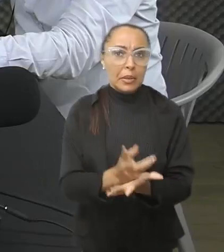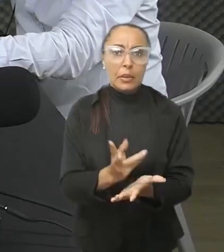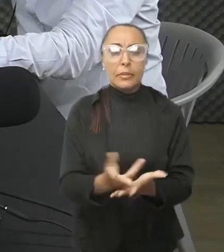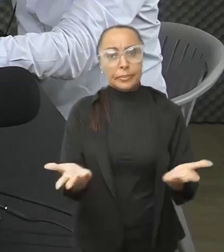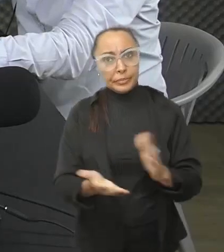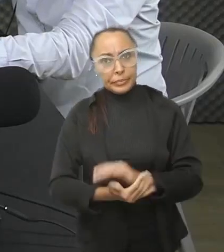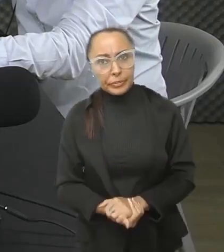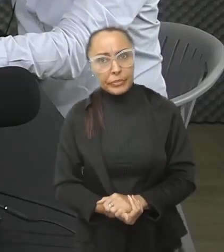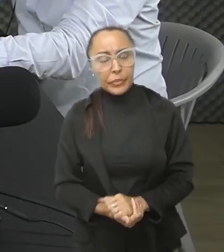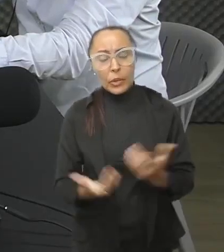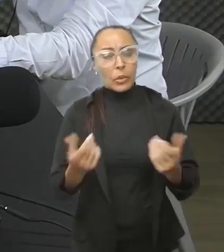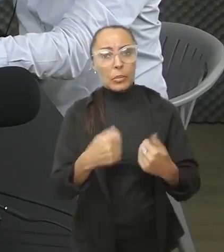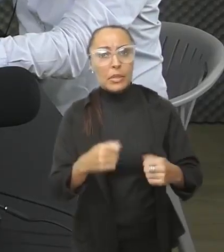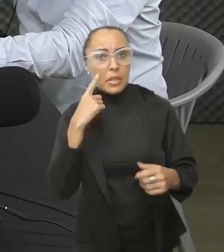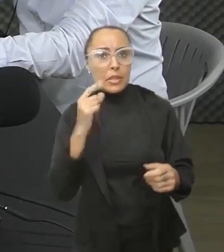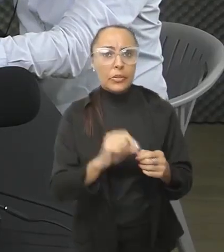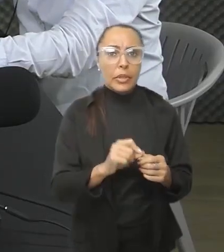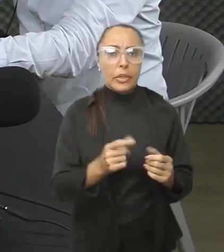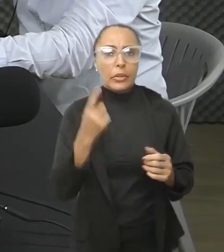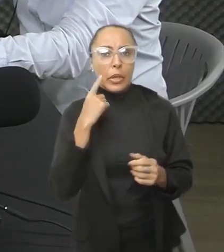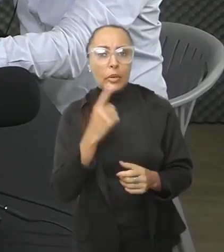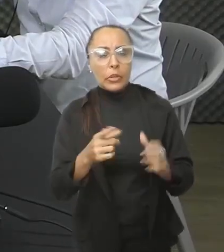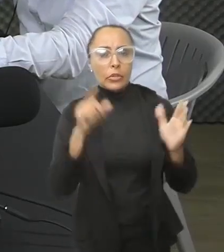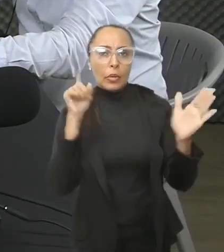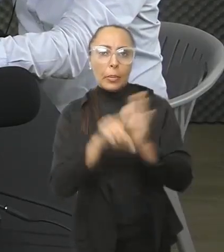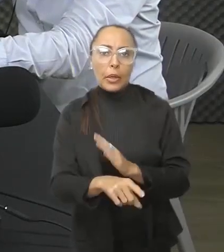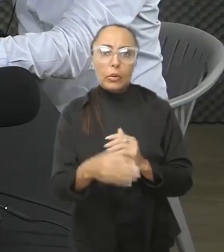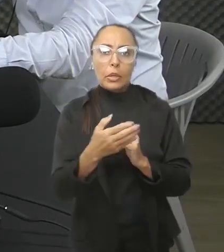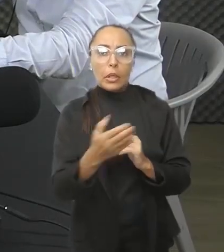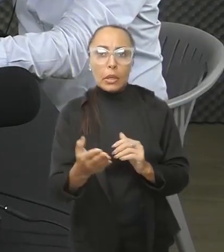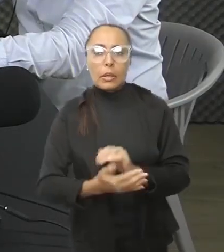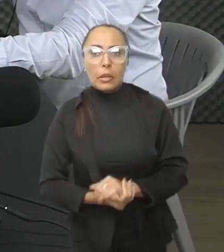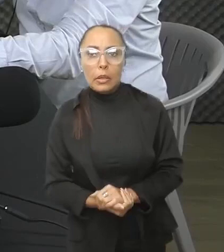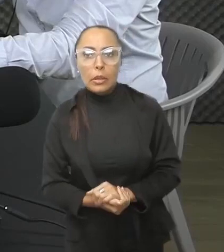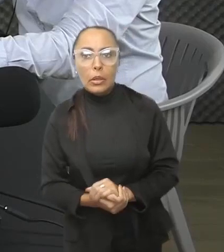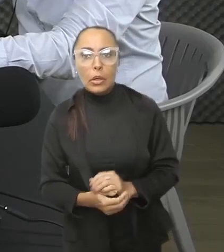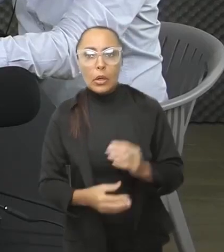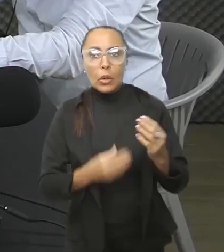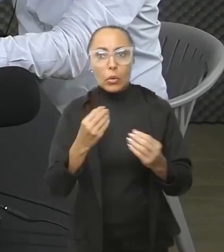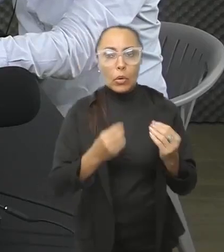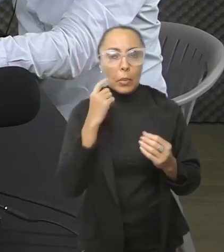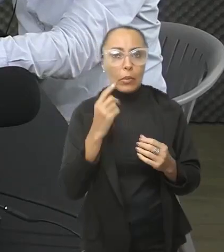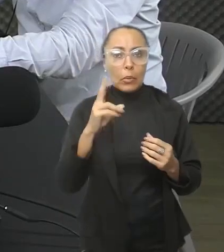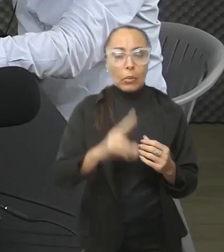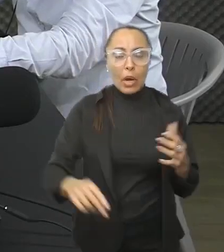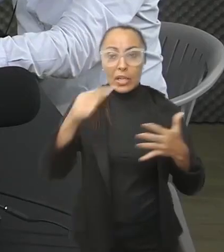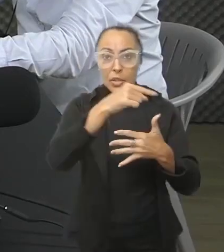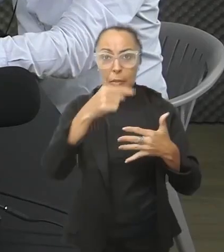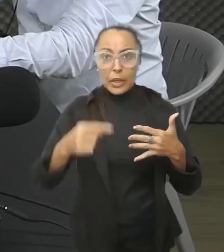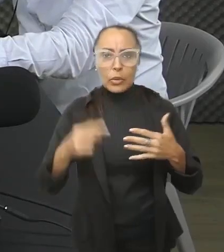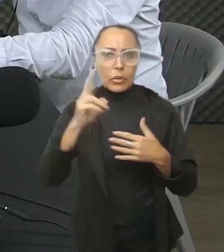precisa ser feito? E, ao mesmo tempo, Humberto, eu vou deixar uma pergunta para ti sobre o papel das universidades nesse aspecto, né? Porque a universidade